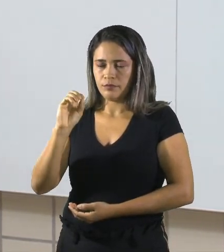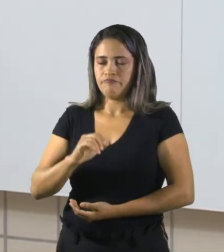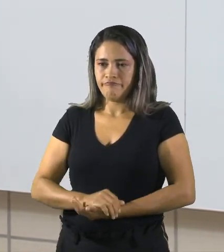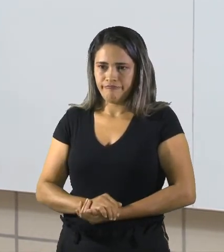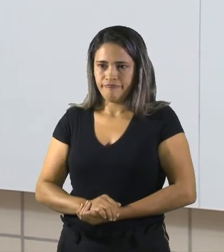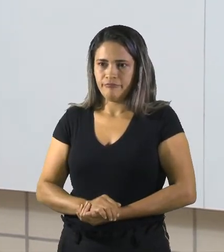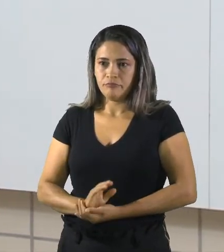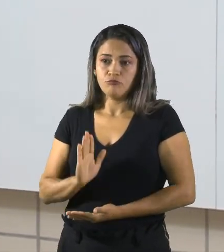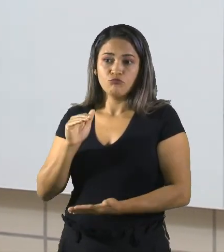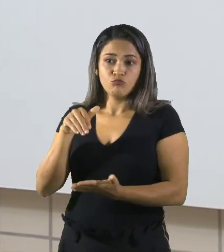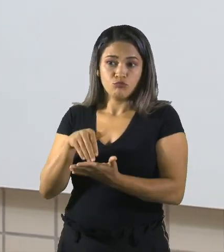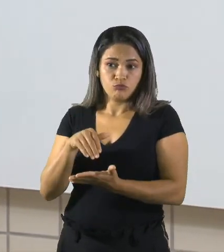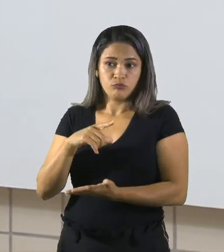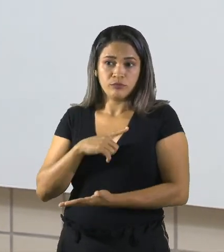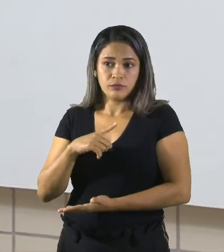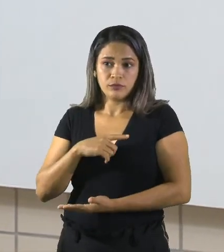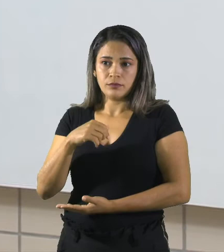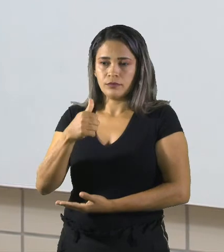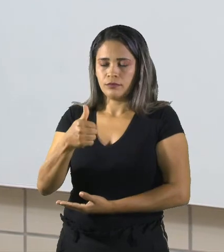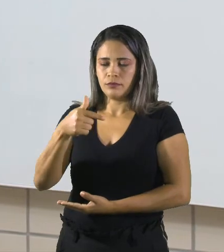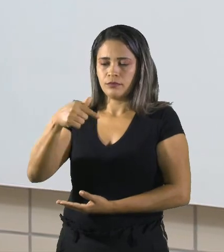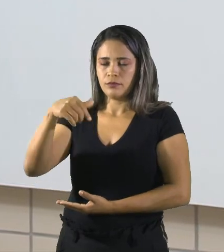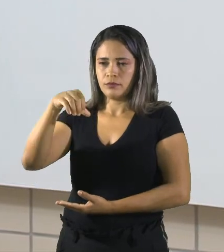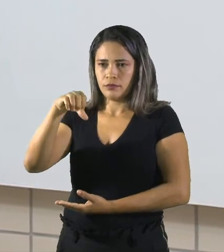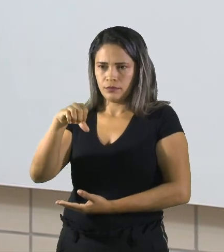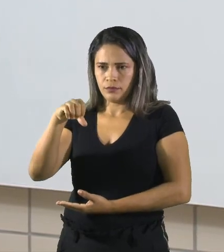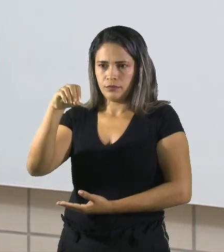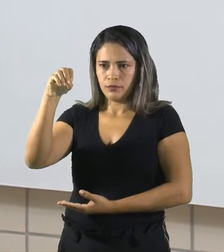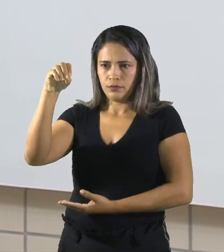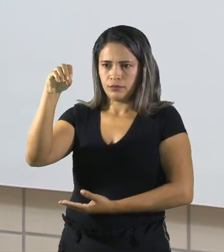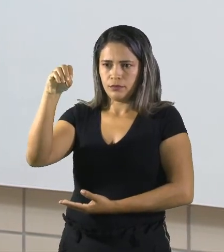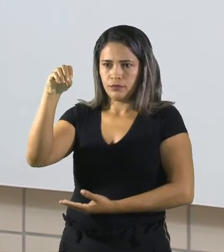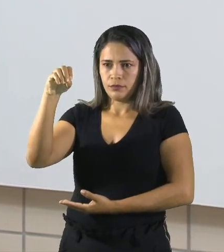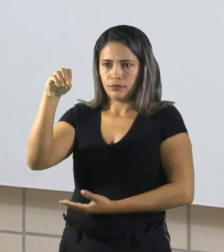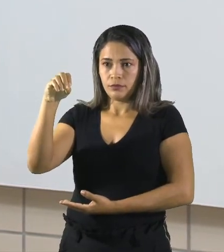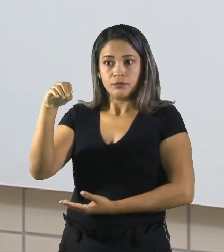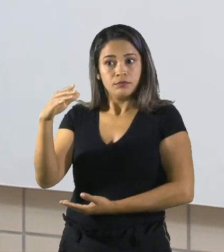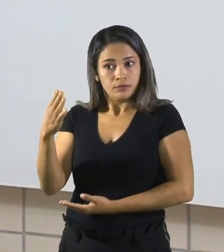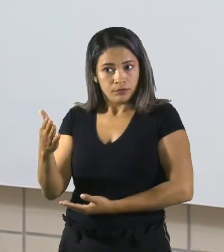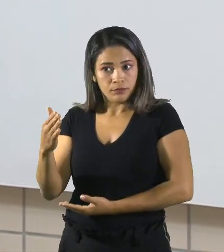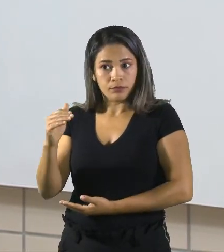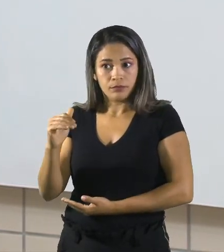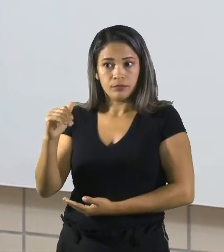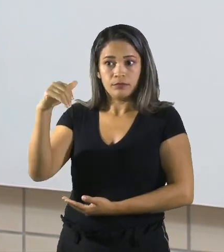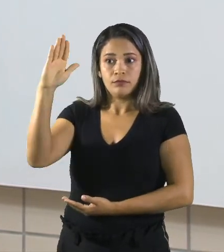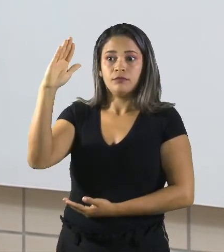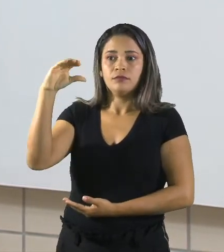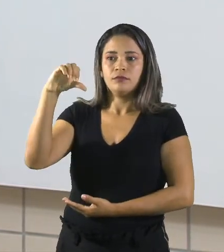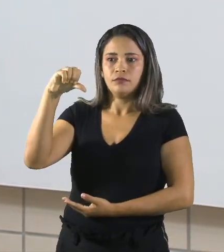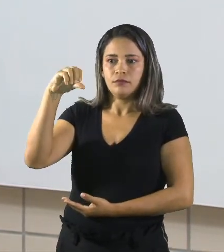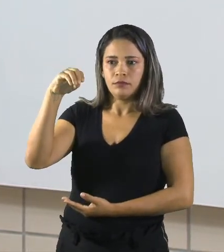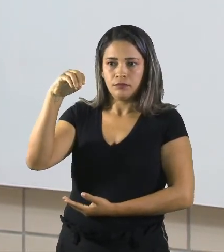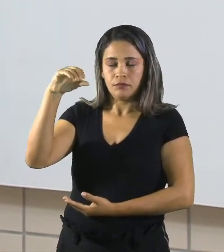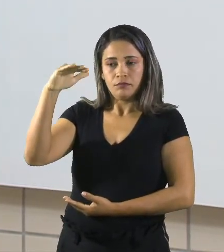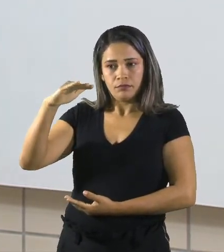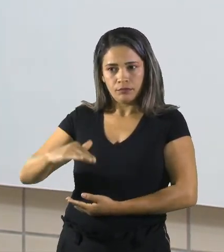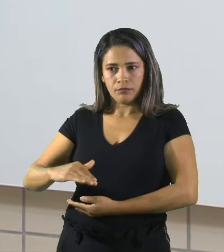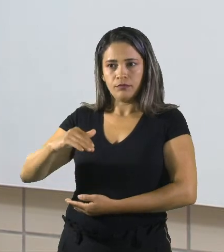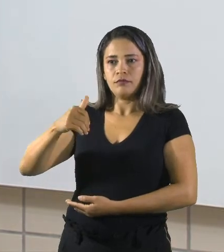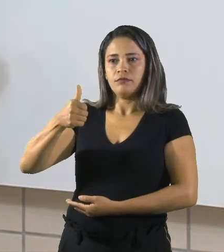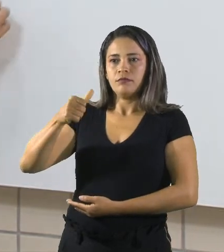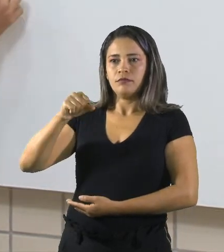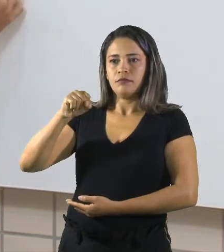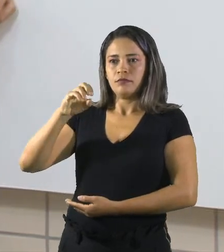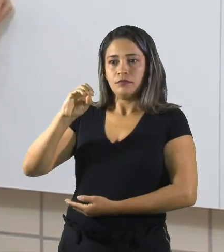E por último, nós temos 179 graus. Novamente, ele é maior do que 90, menor do que